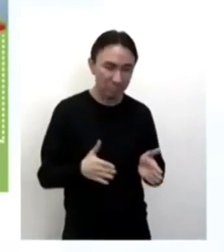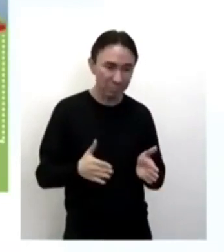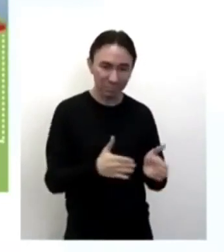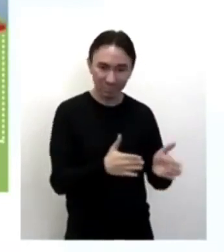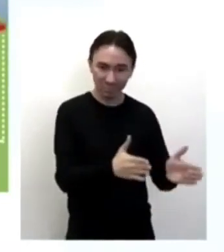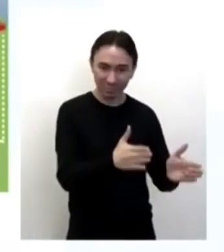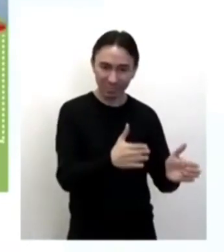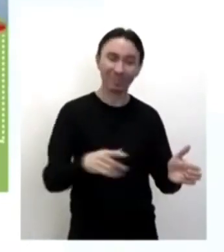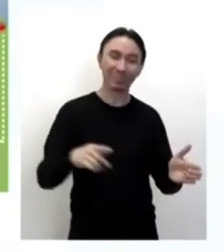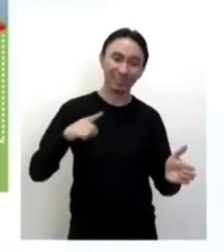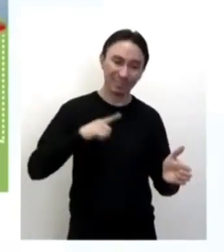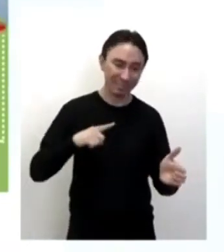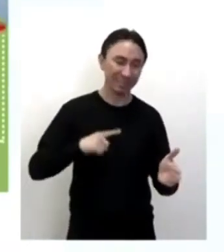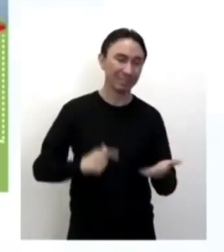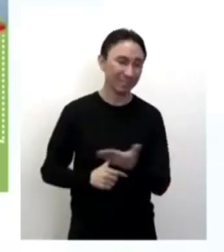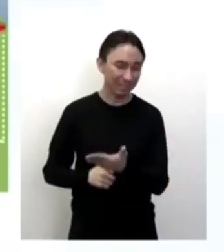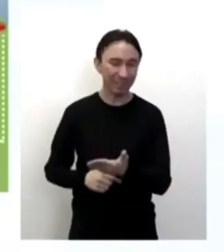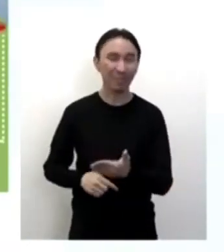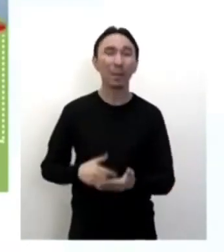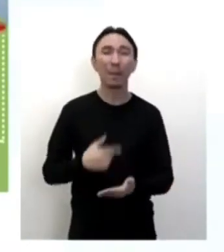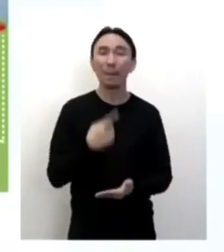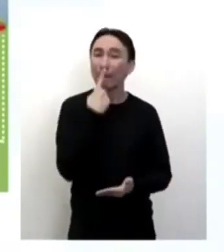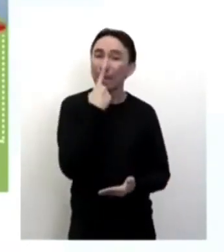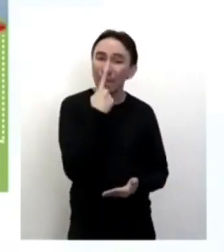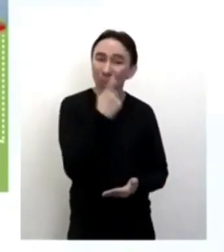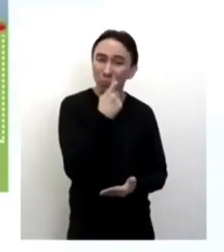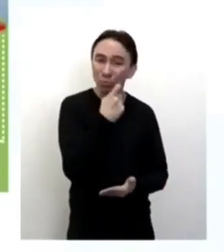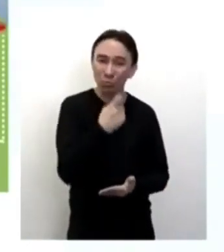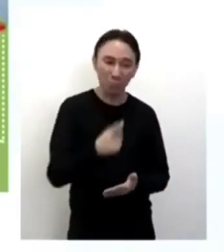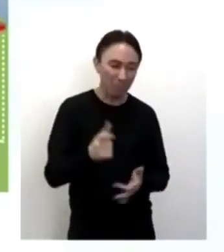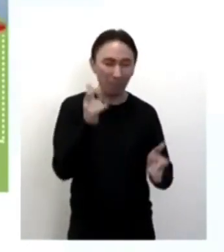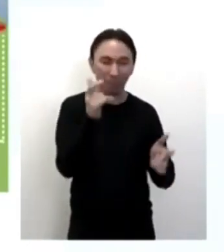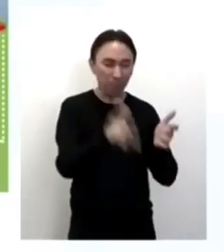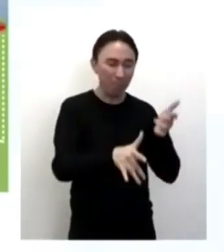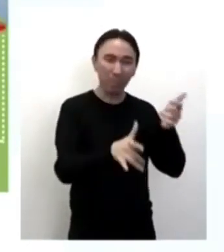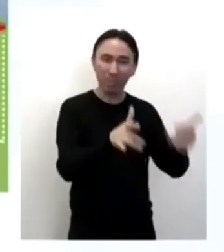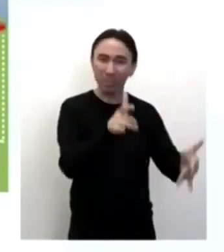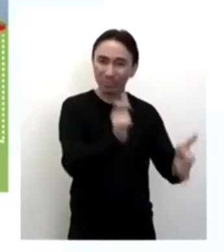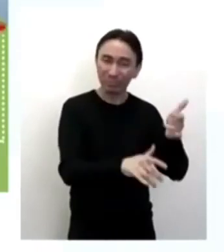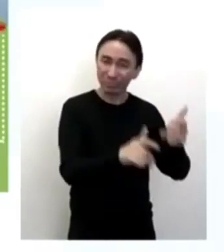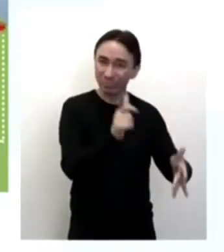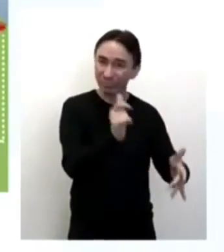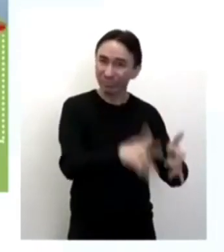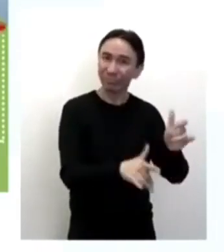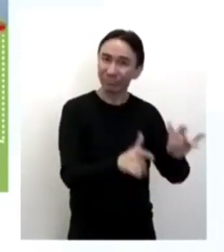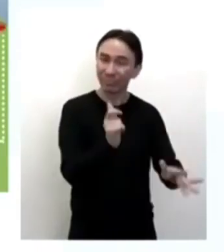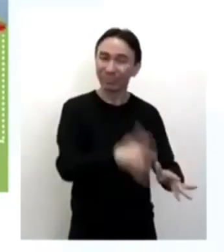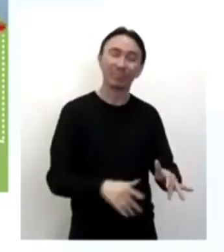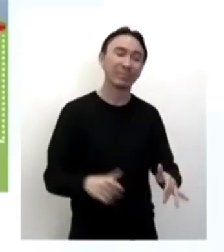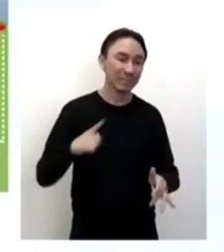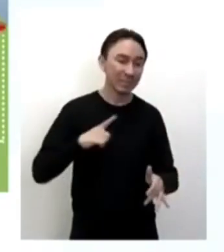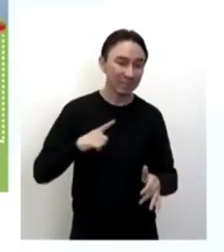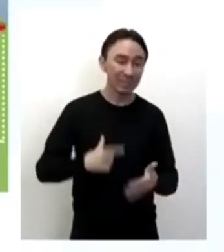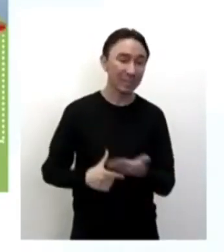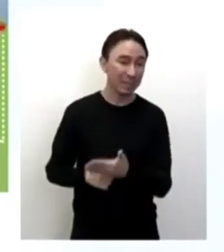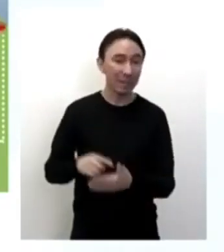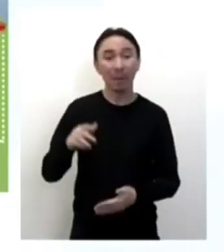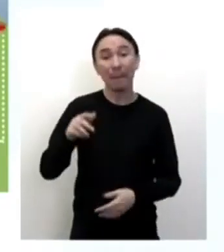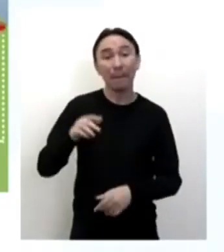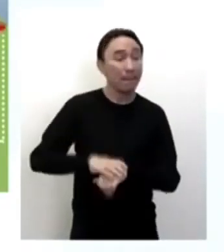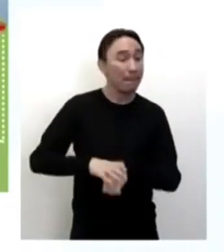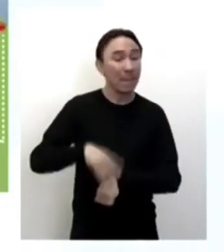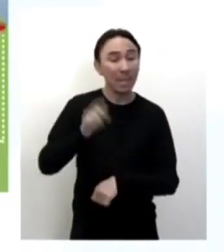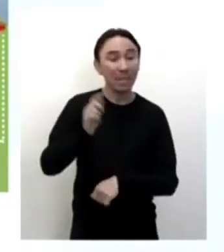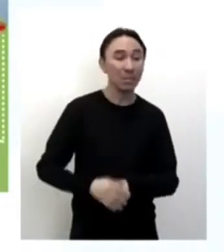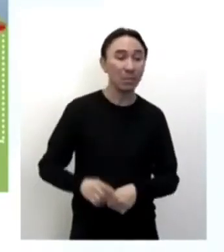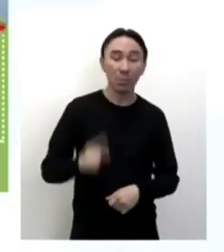pelos resíduos aí que afetam, né, os nossos rios brasileiros. Então, nós temos aí mais de